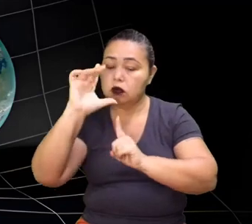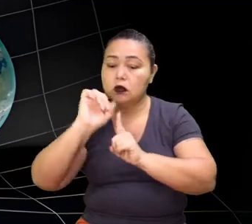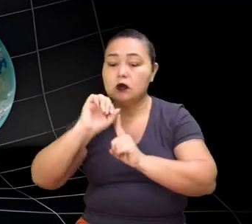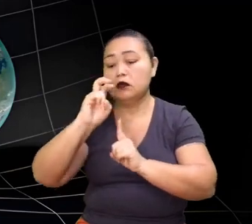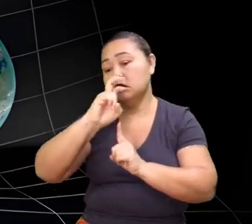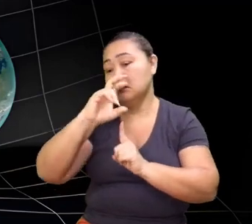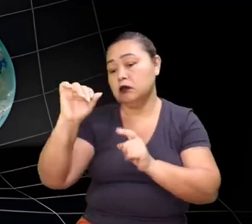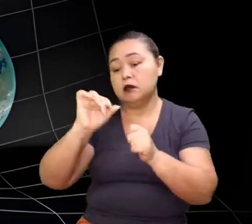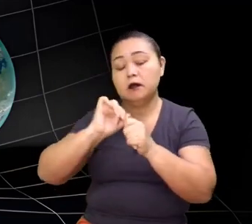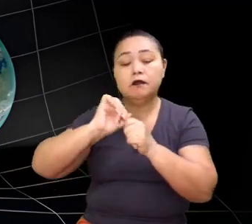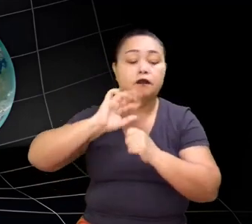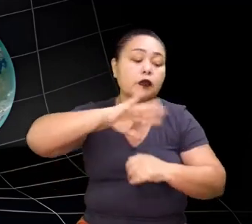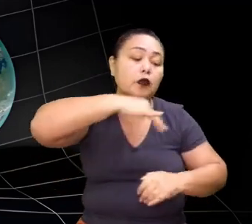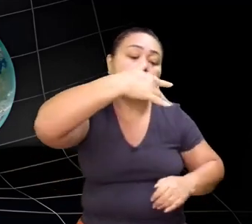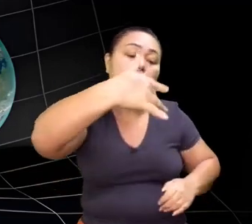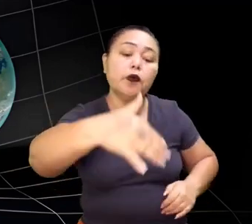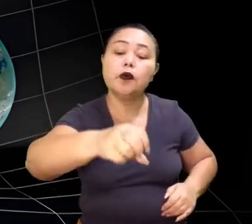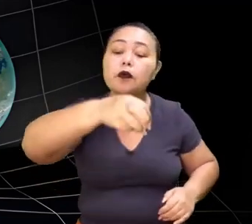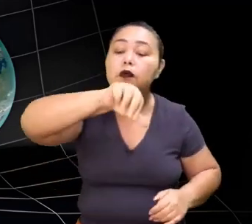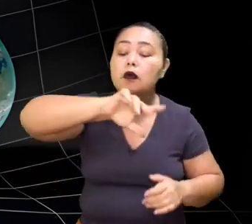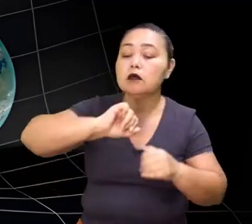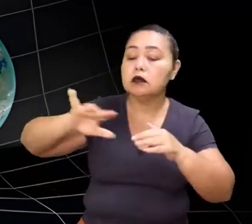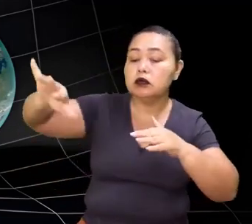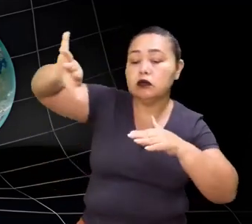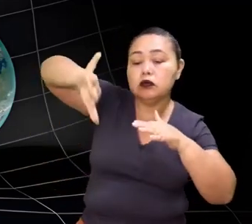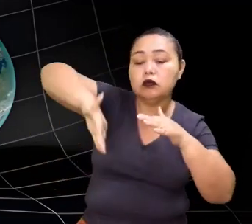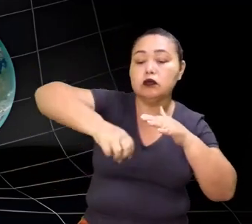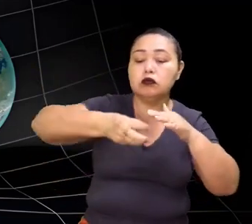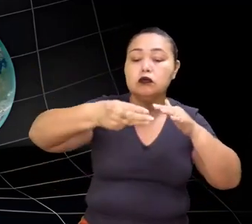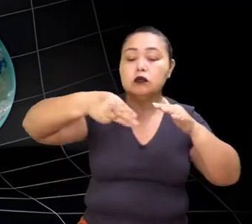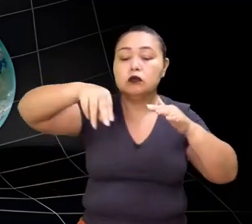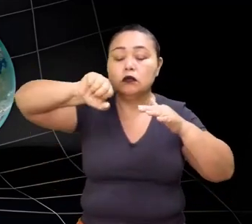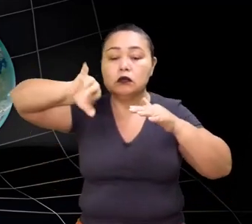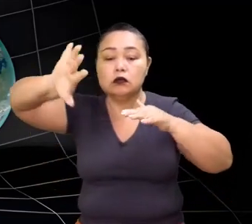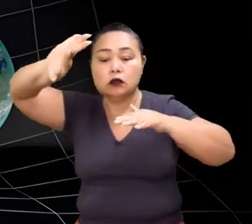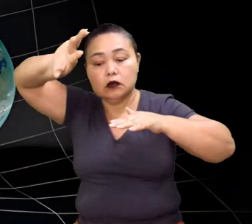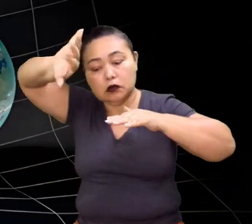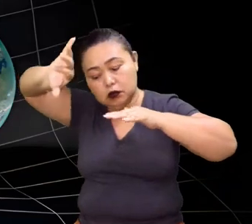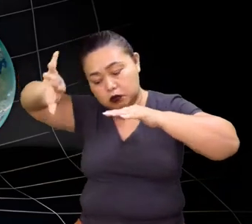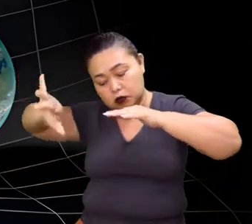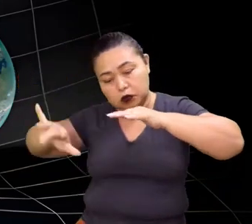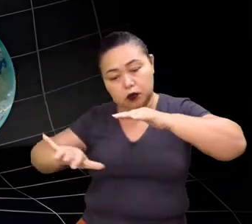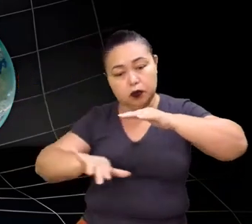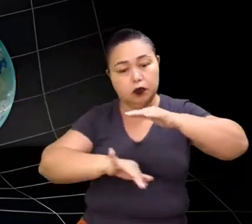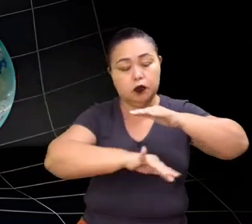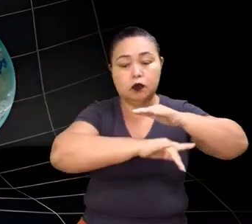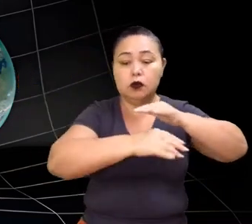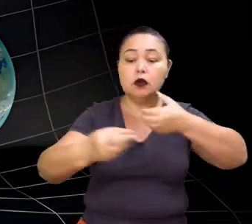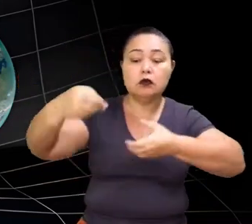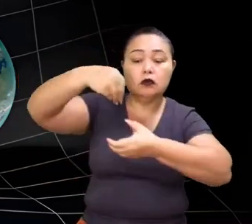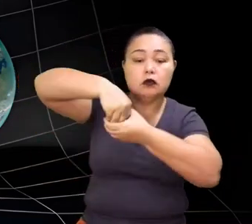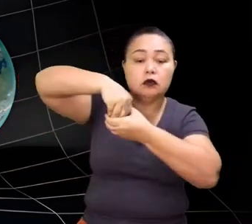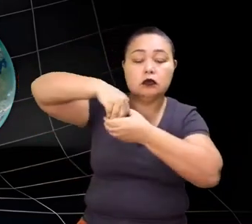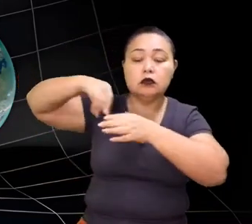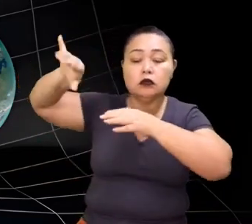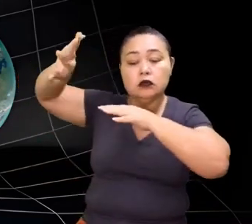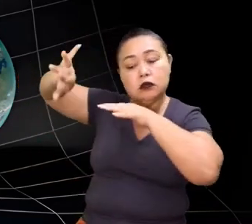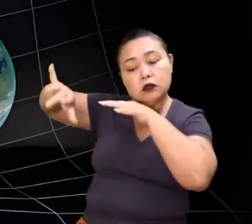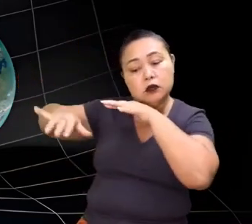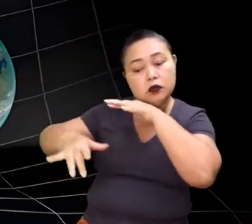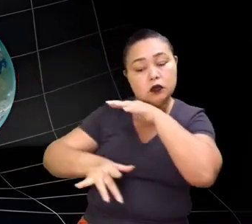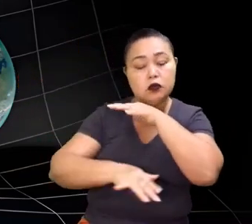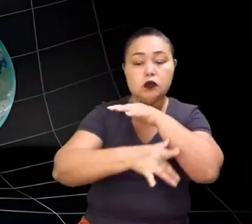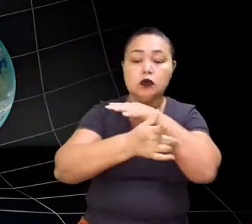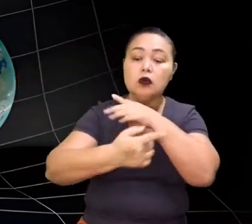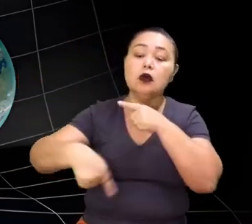água do mar ou a água de um rio passa dentro geralmente é do mar passa dentro de uma tubulação dentro que essa tubulação fica dentro dessa